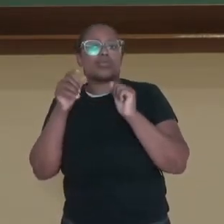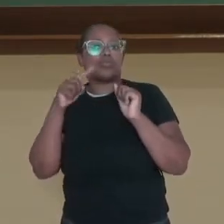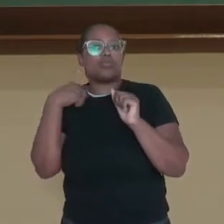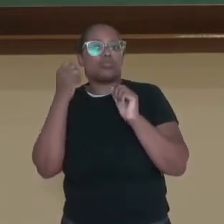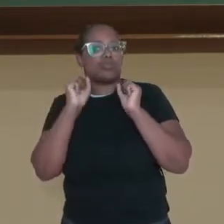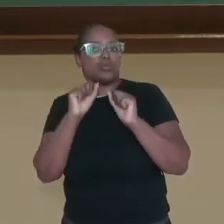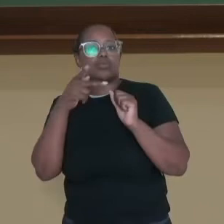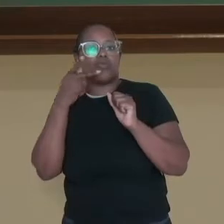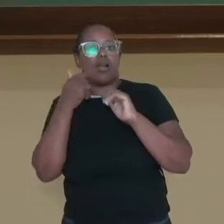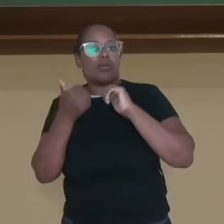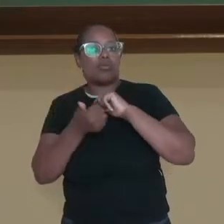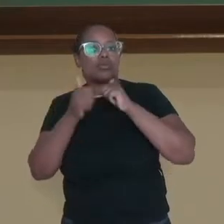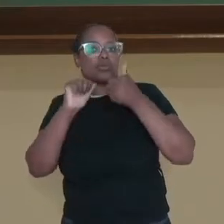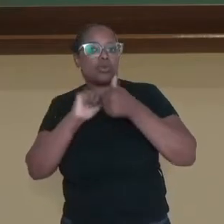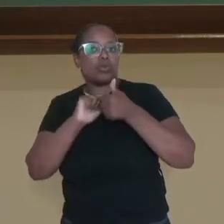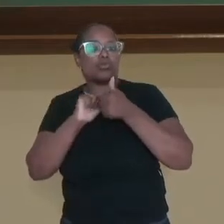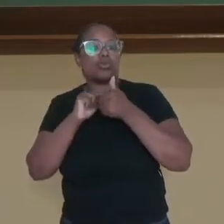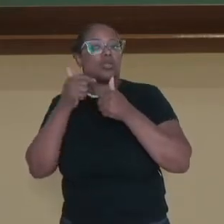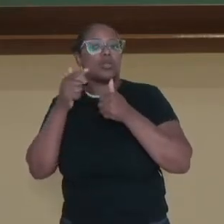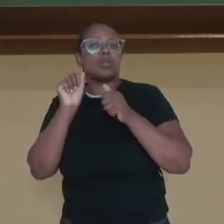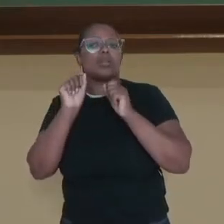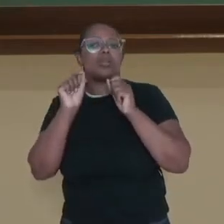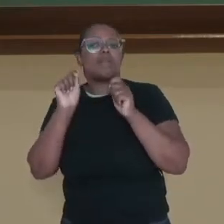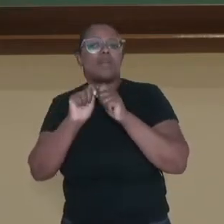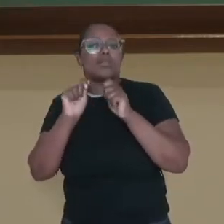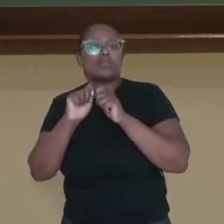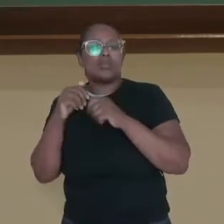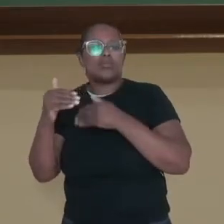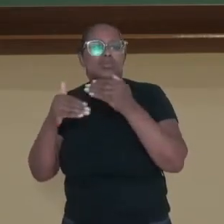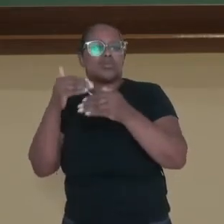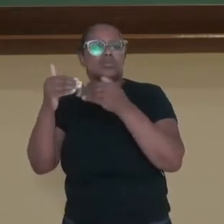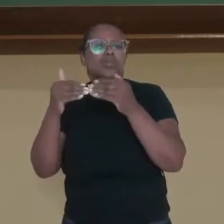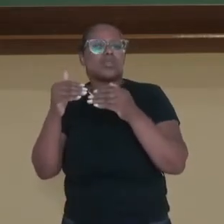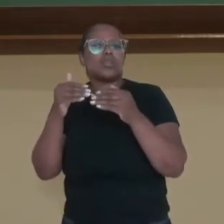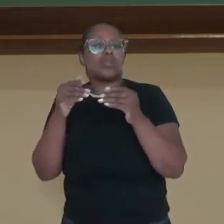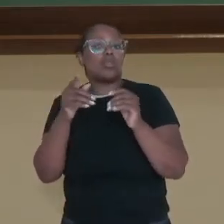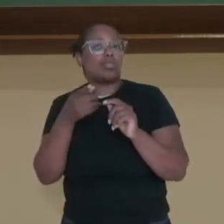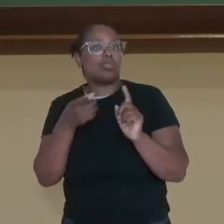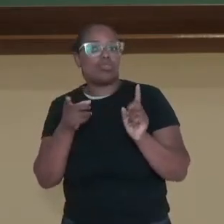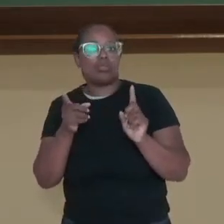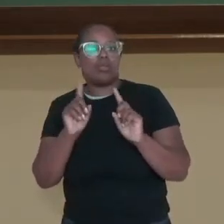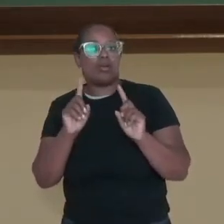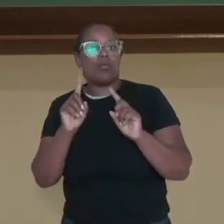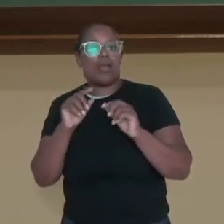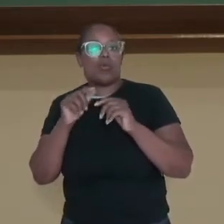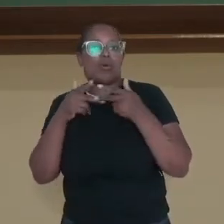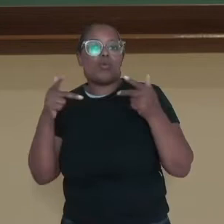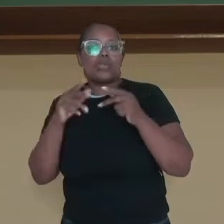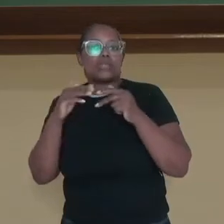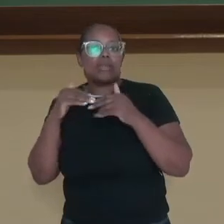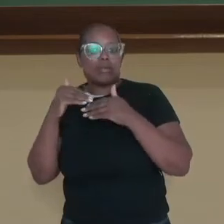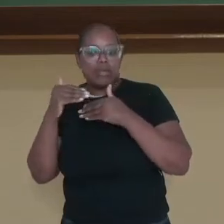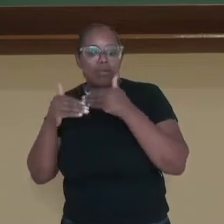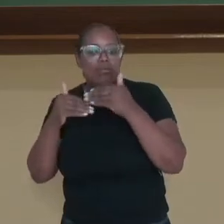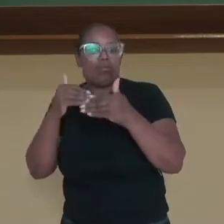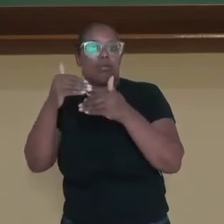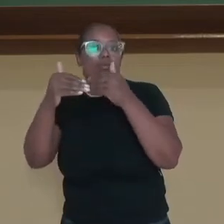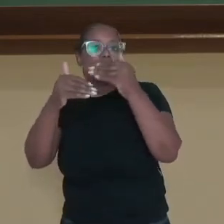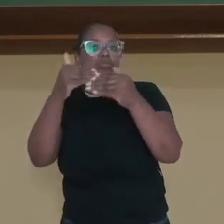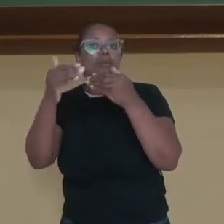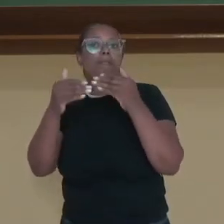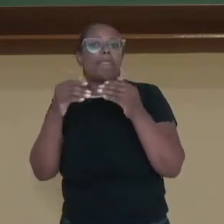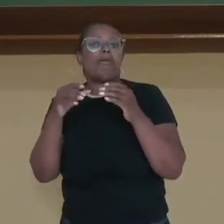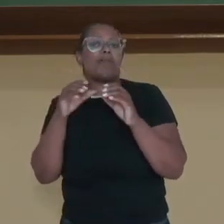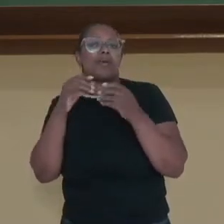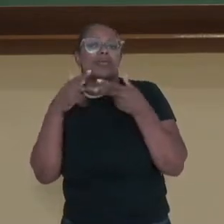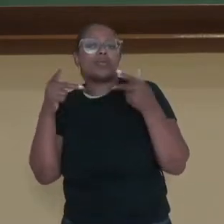jogos eletrônicos que reproduzem as partidas de esporte. Não, certo? E-esporte é um